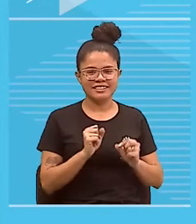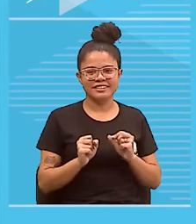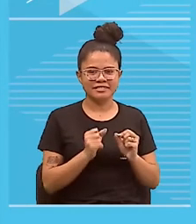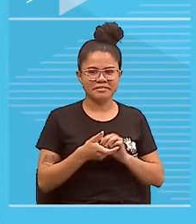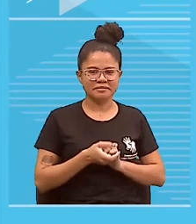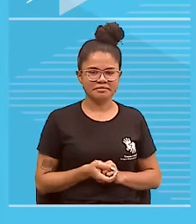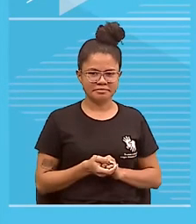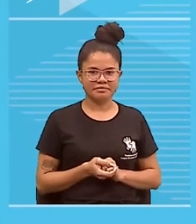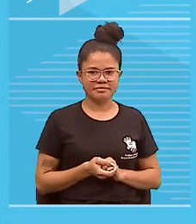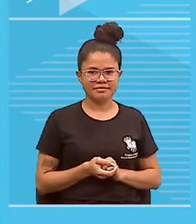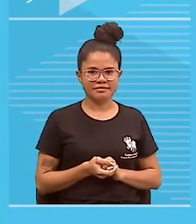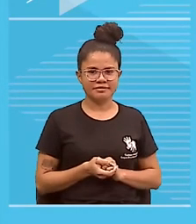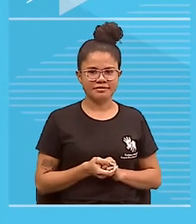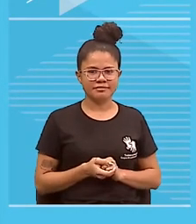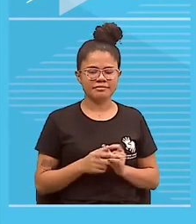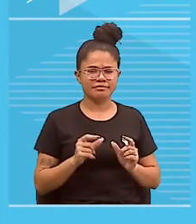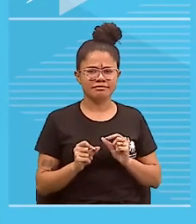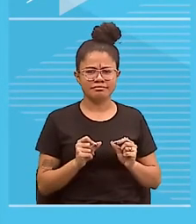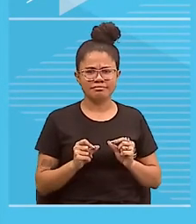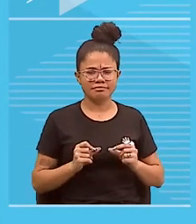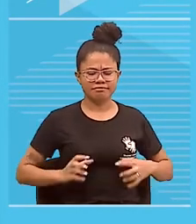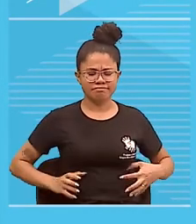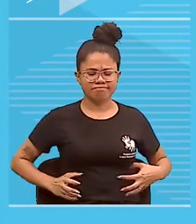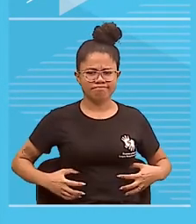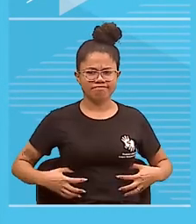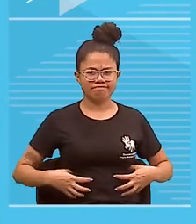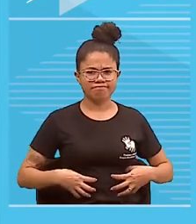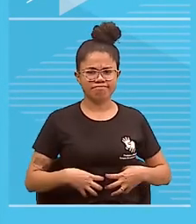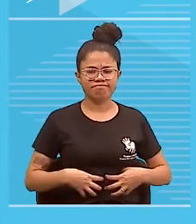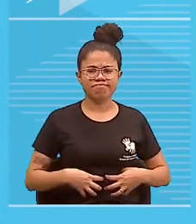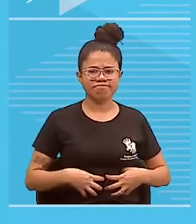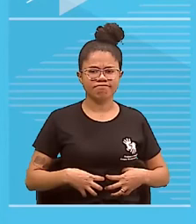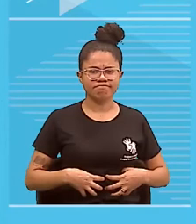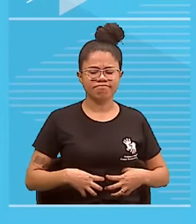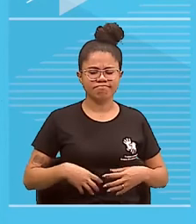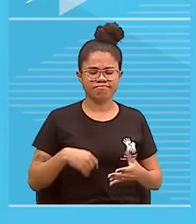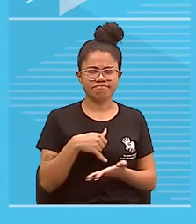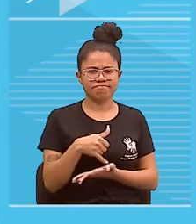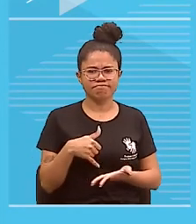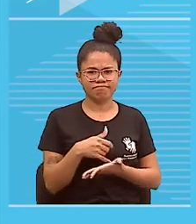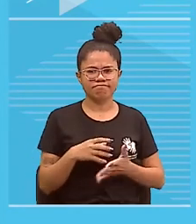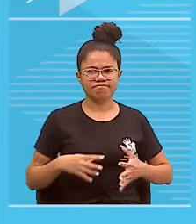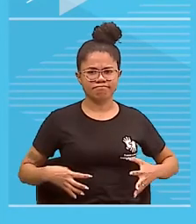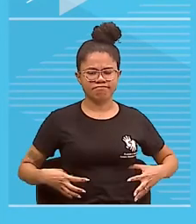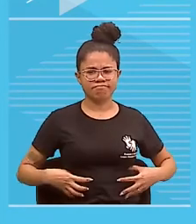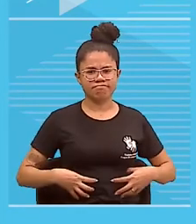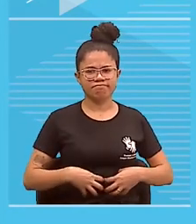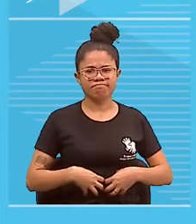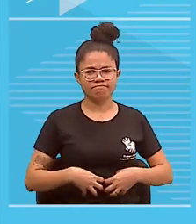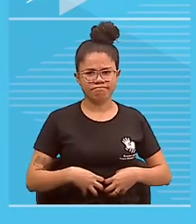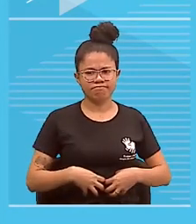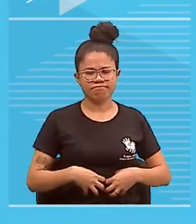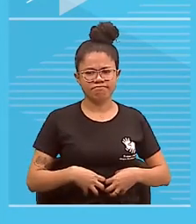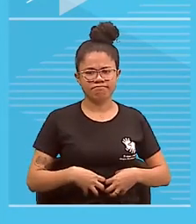esteatose hepática é inflamação do fígado perdão inflamação gordura no fígado